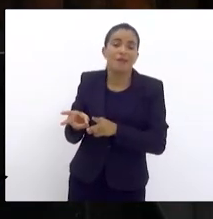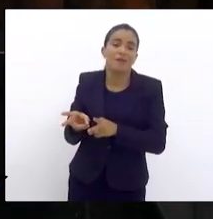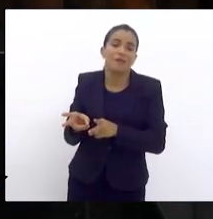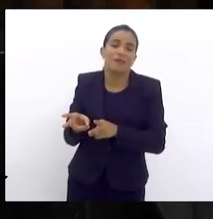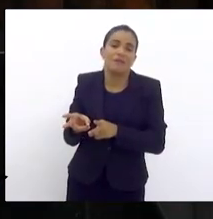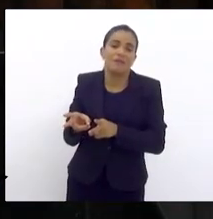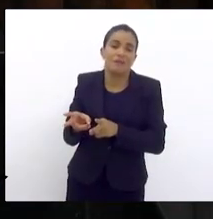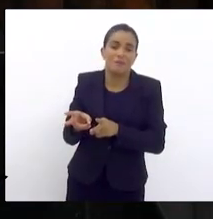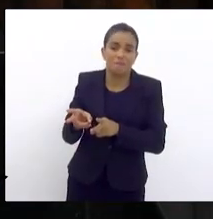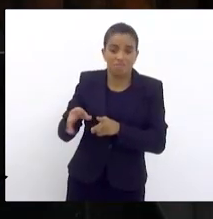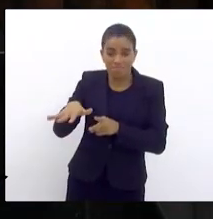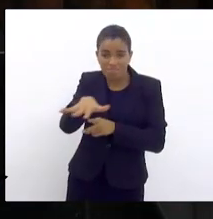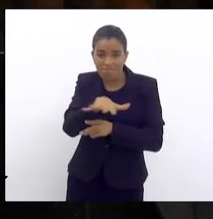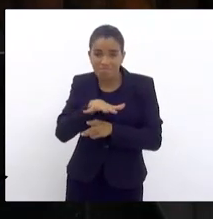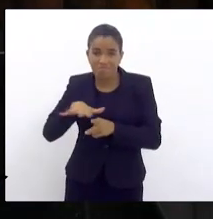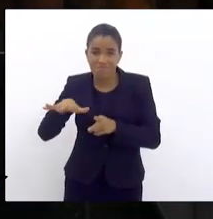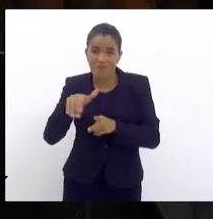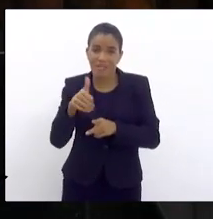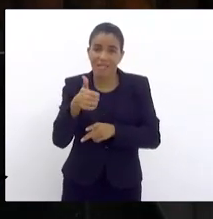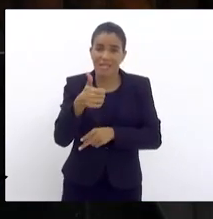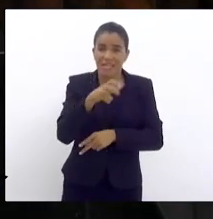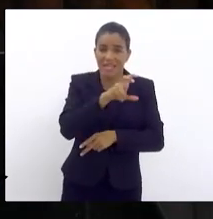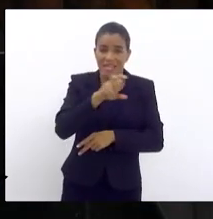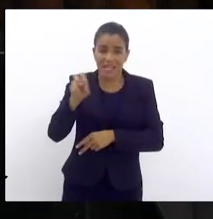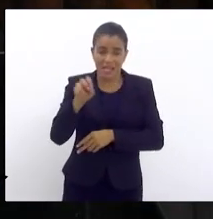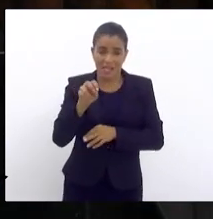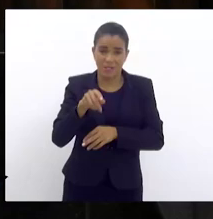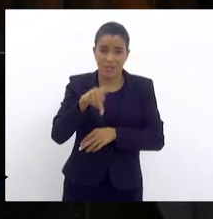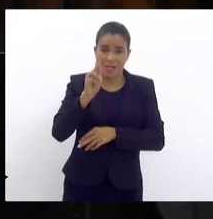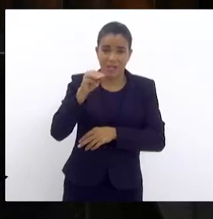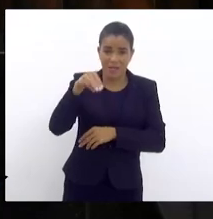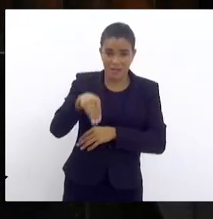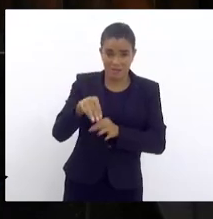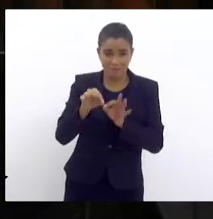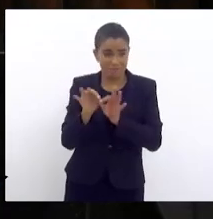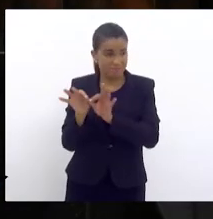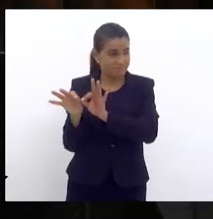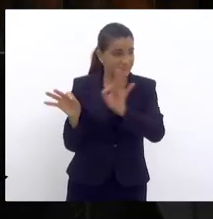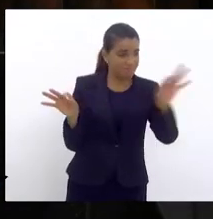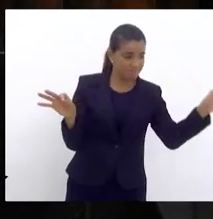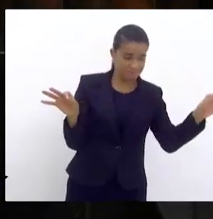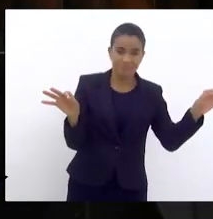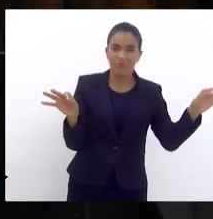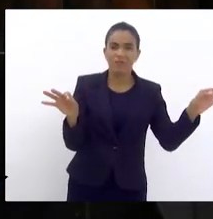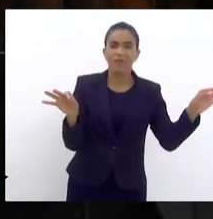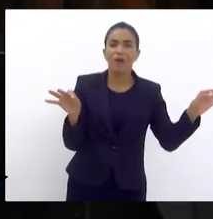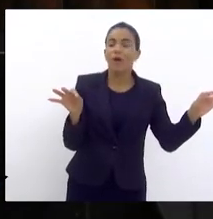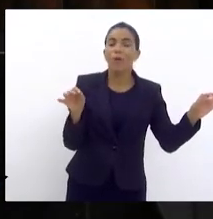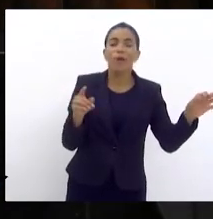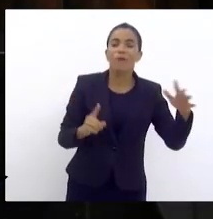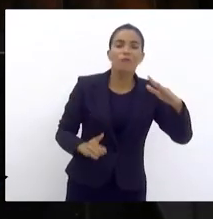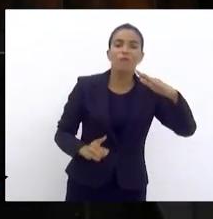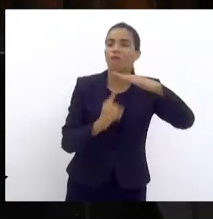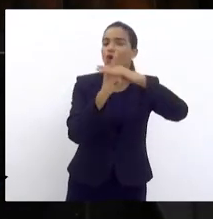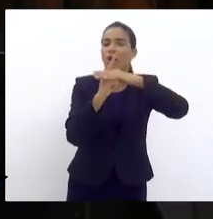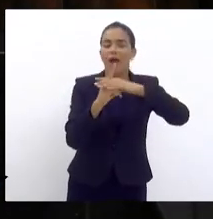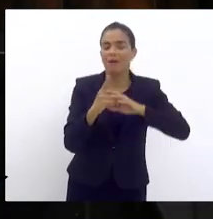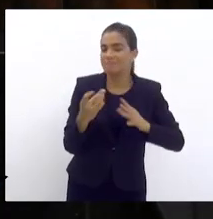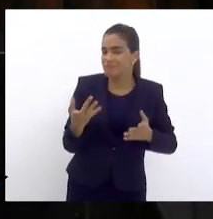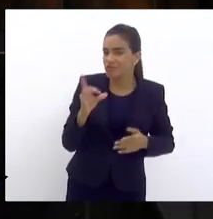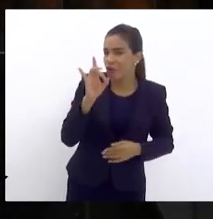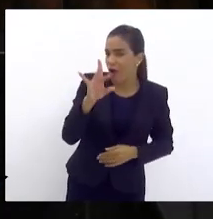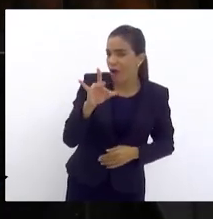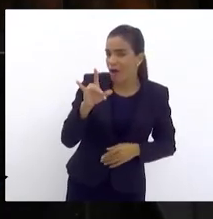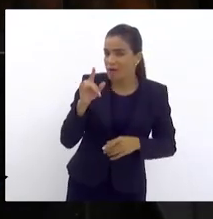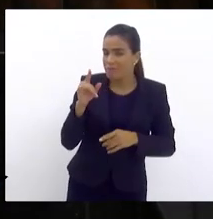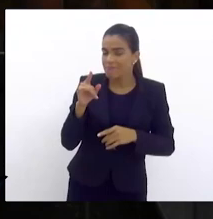km e admitir furar esse teto unicamente em relação a